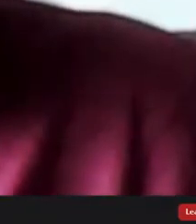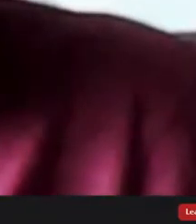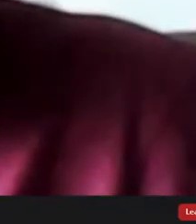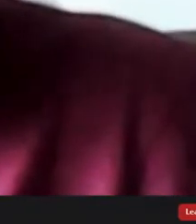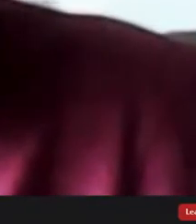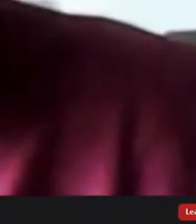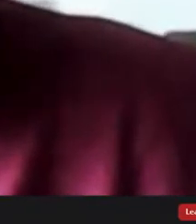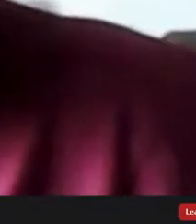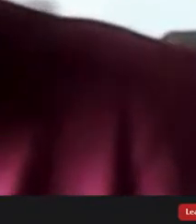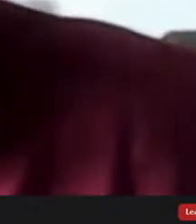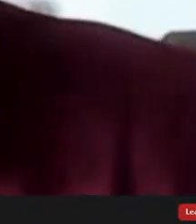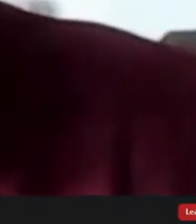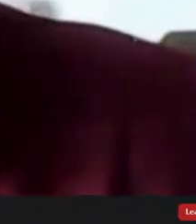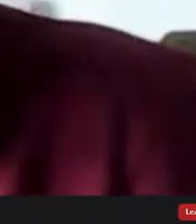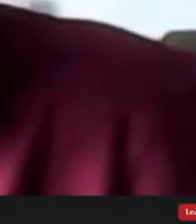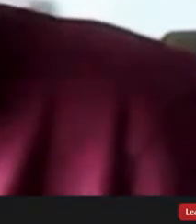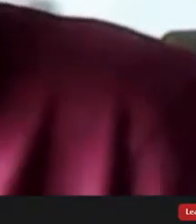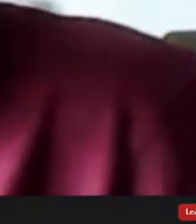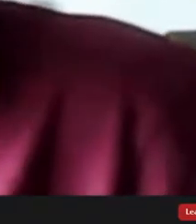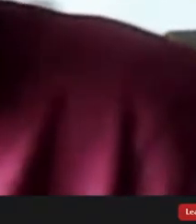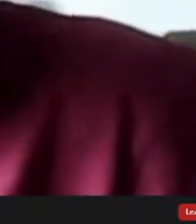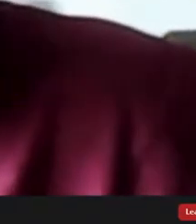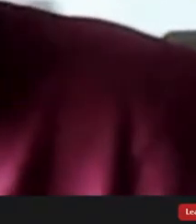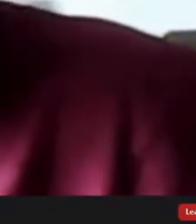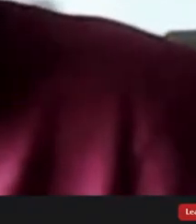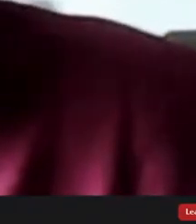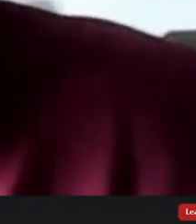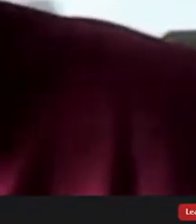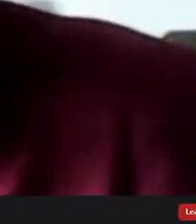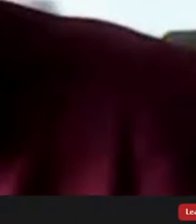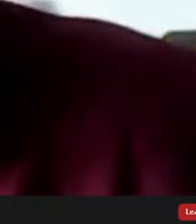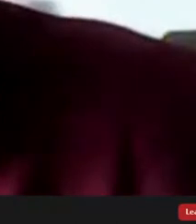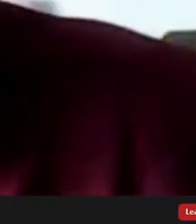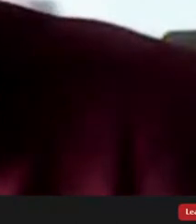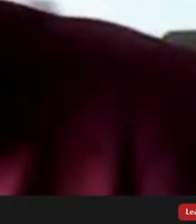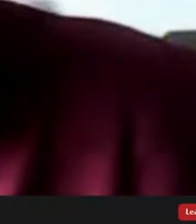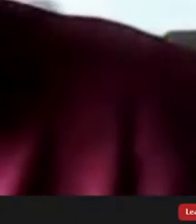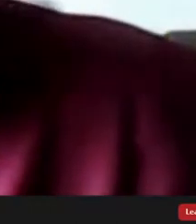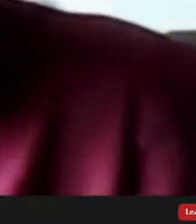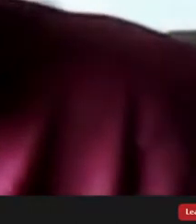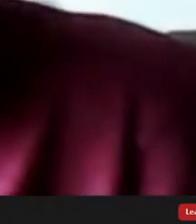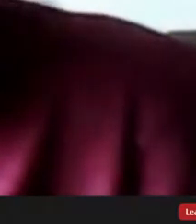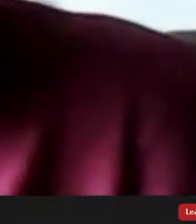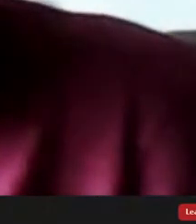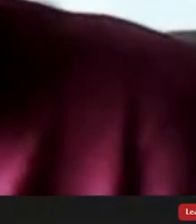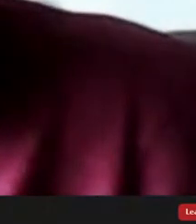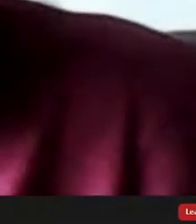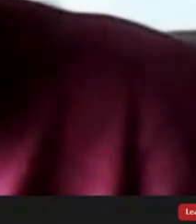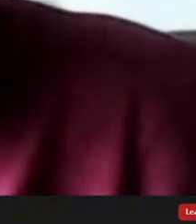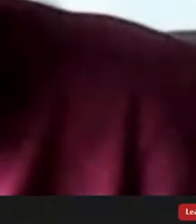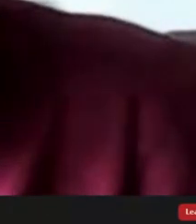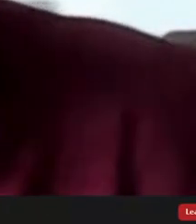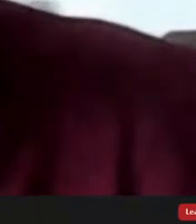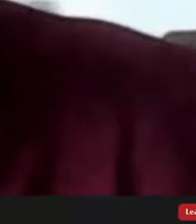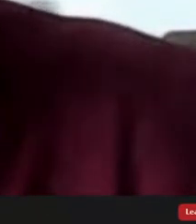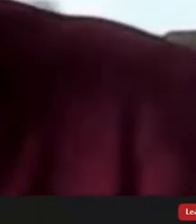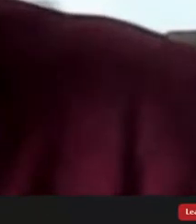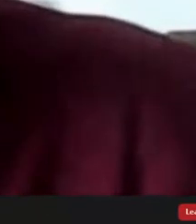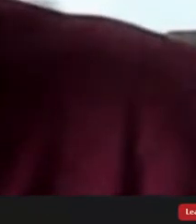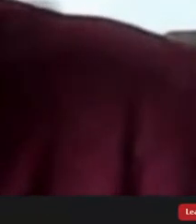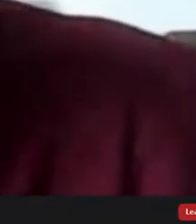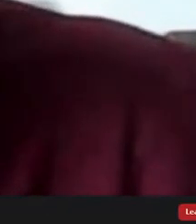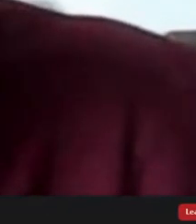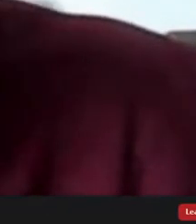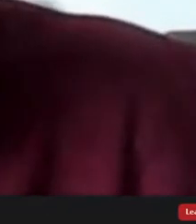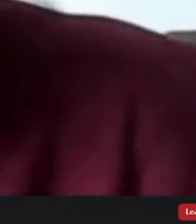estão o funcionamento das unidades. A gente vai iniciar também o processo de visitas agora às unidades da FATEC nessa retomada das